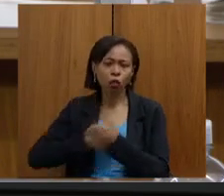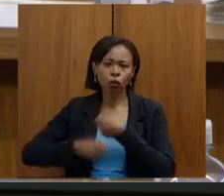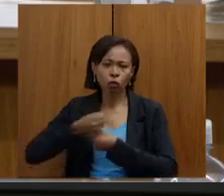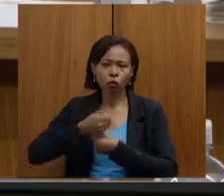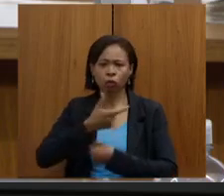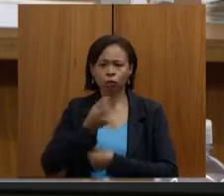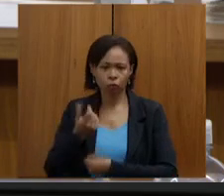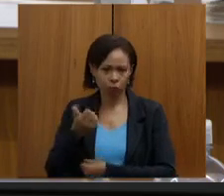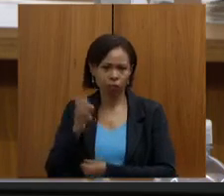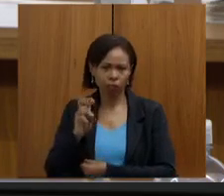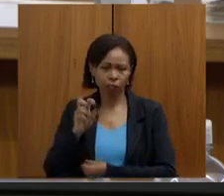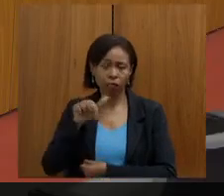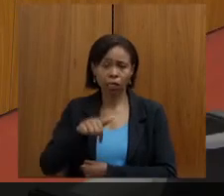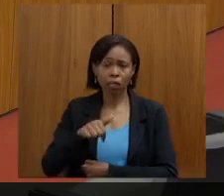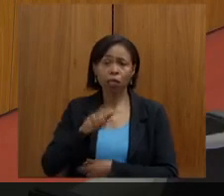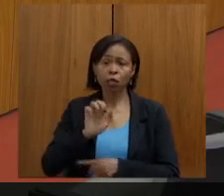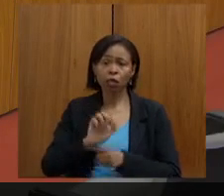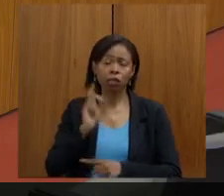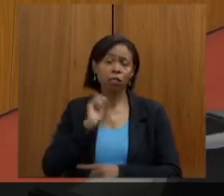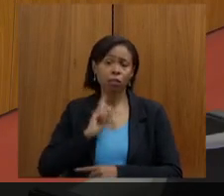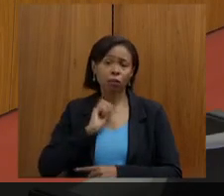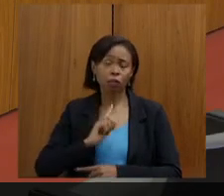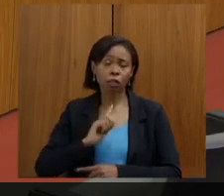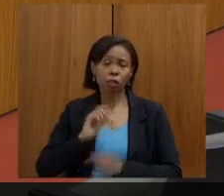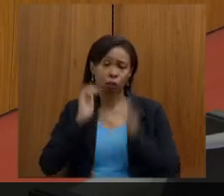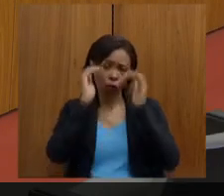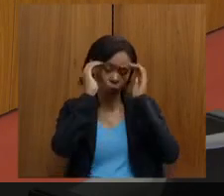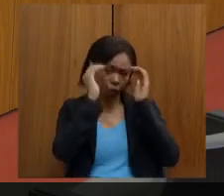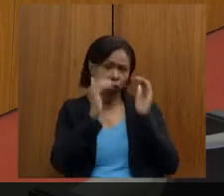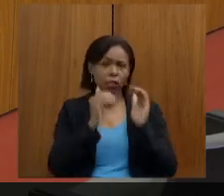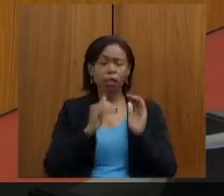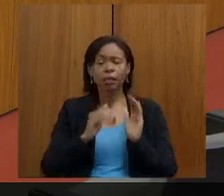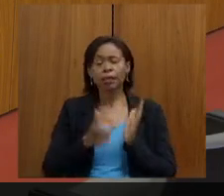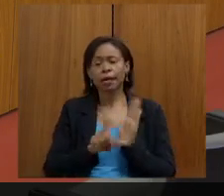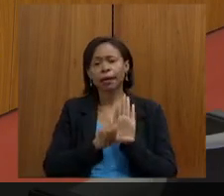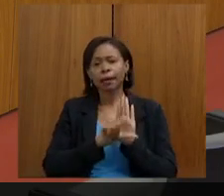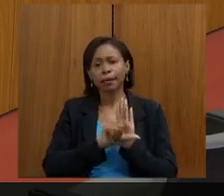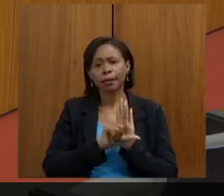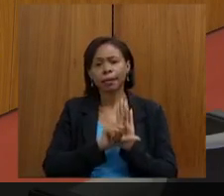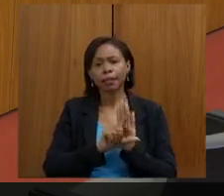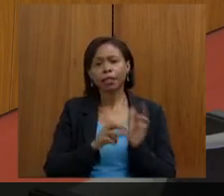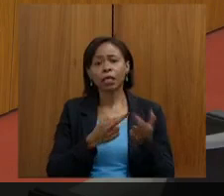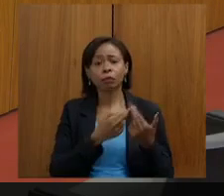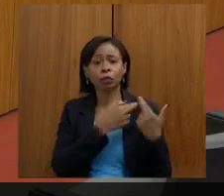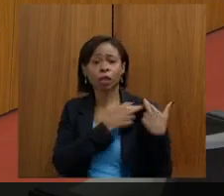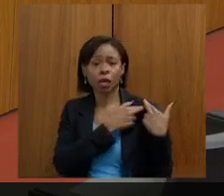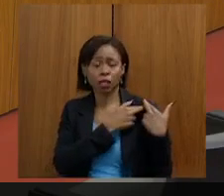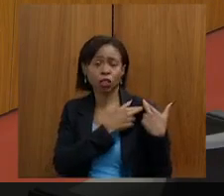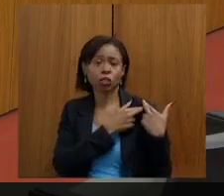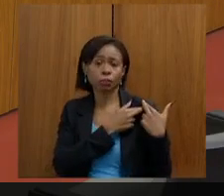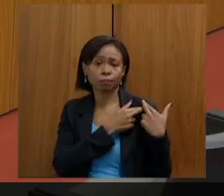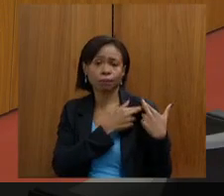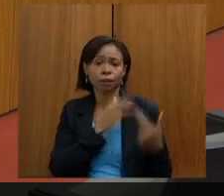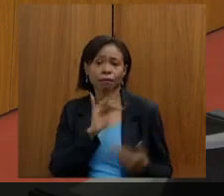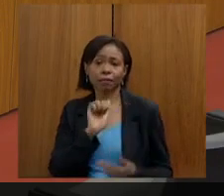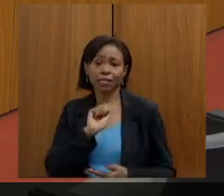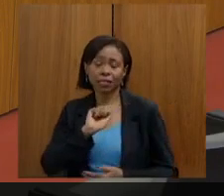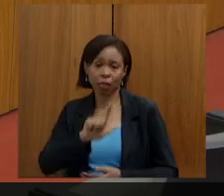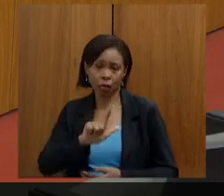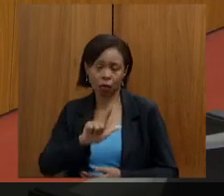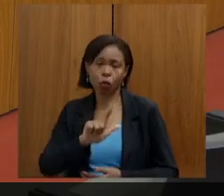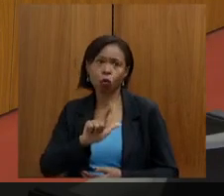Gerais em razão da lei de responsabilidade fiscal entrou neste é